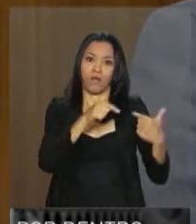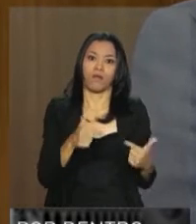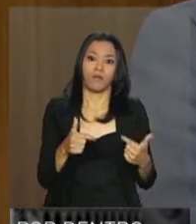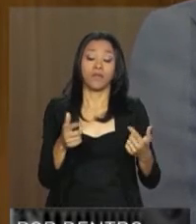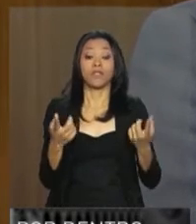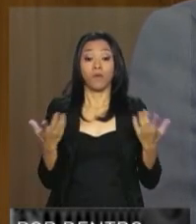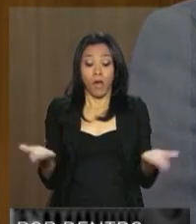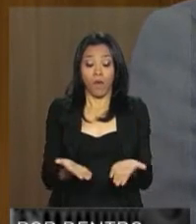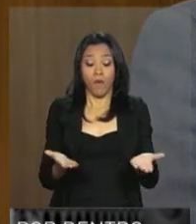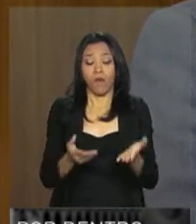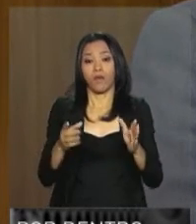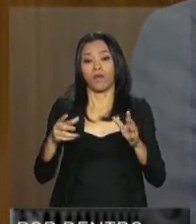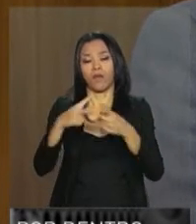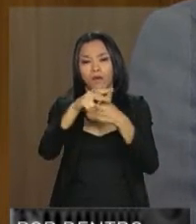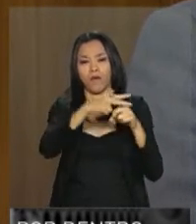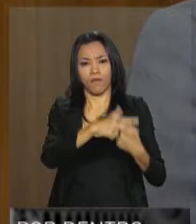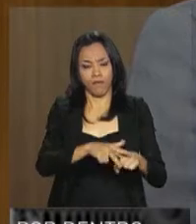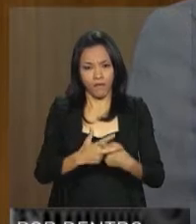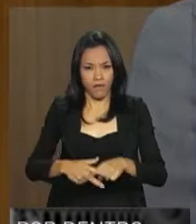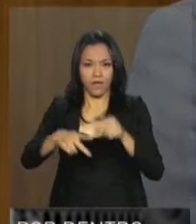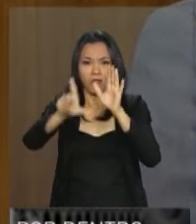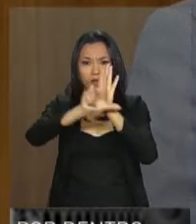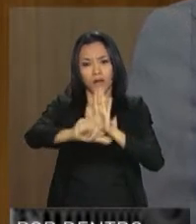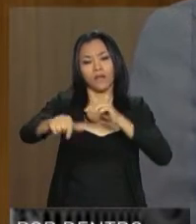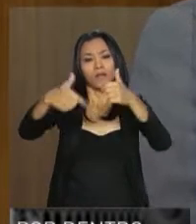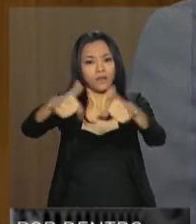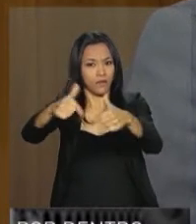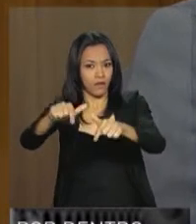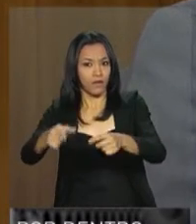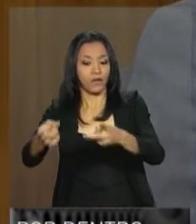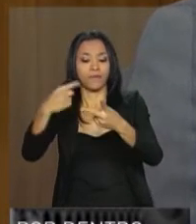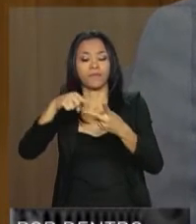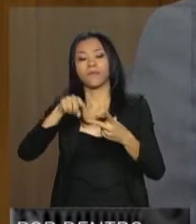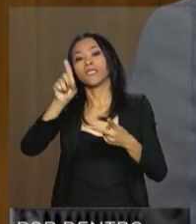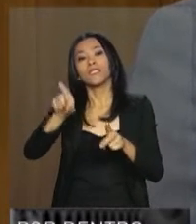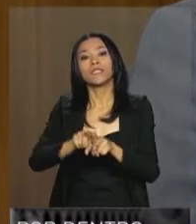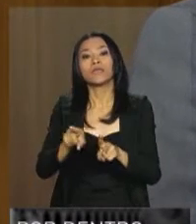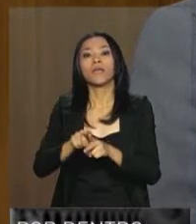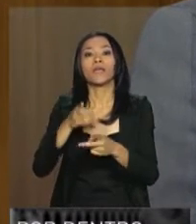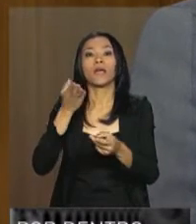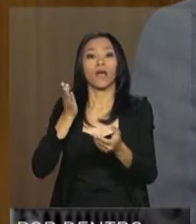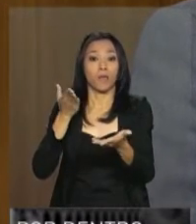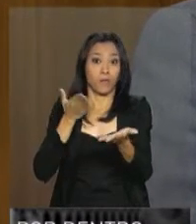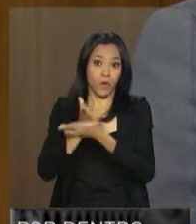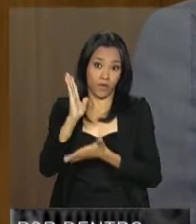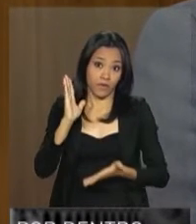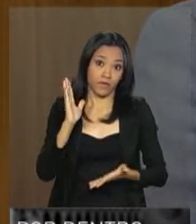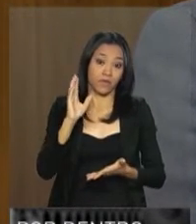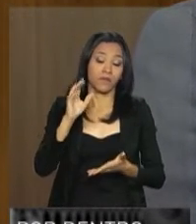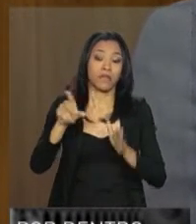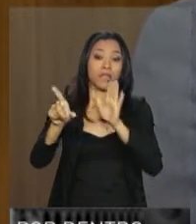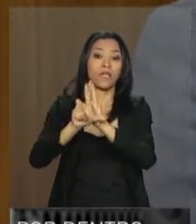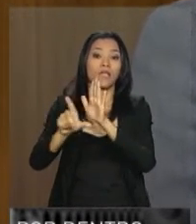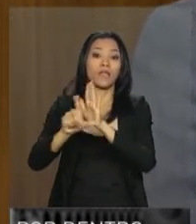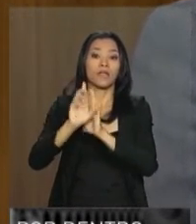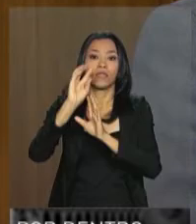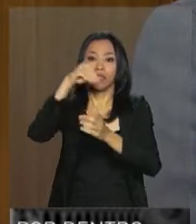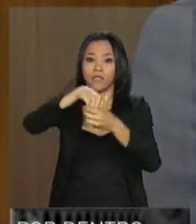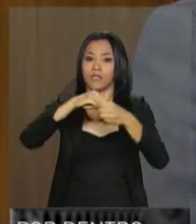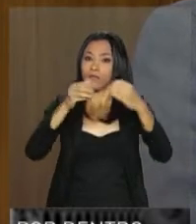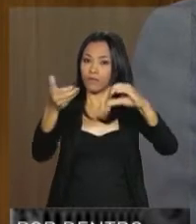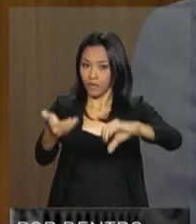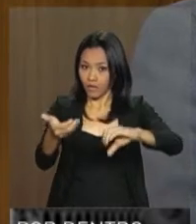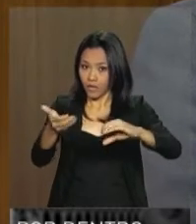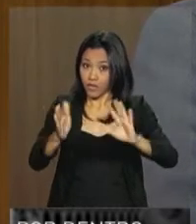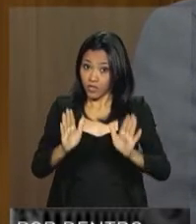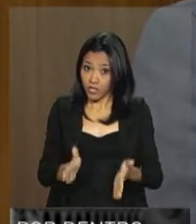da modernização da legislação trabalhista e com a aprovação da lei pelo congresso nacional já em